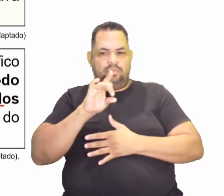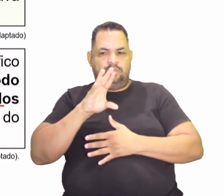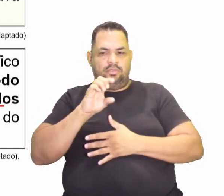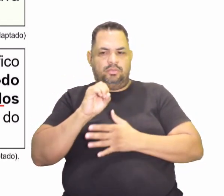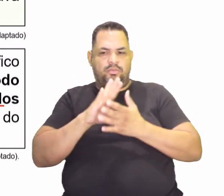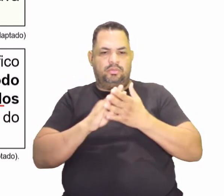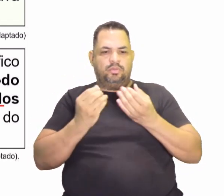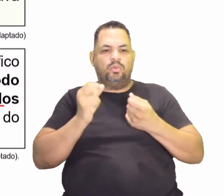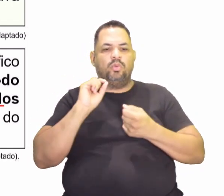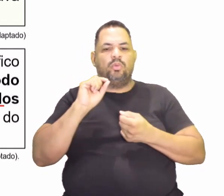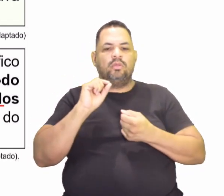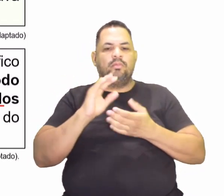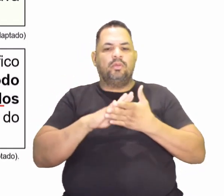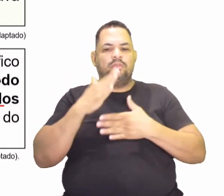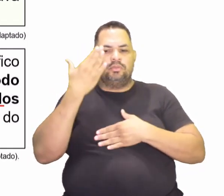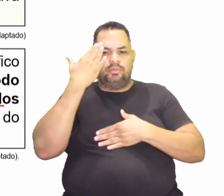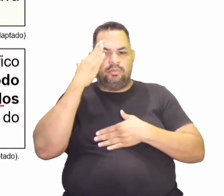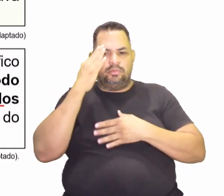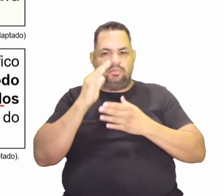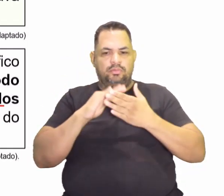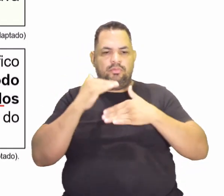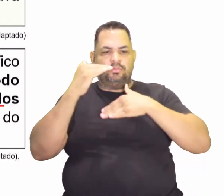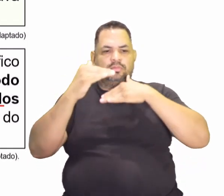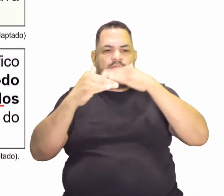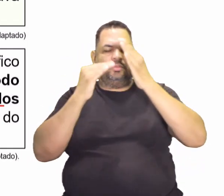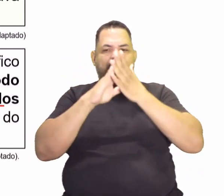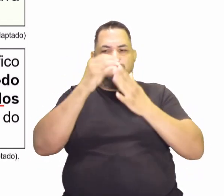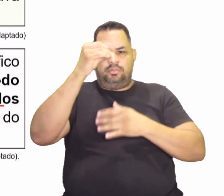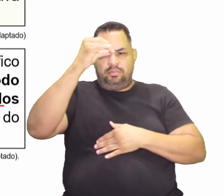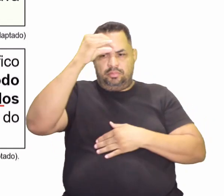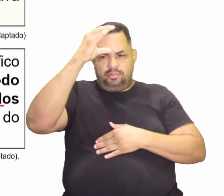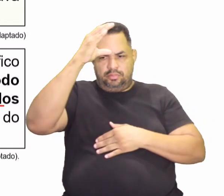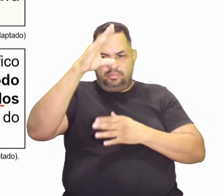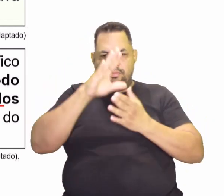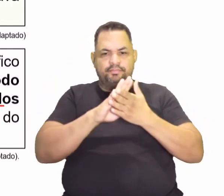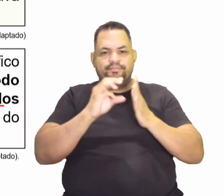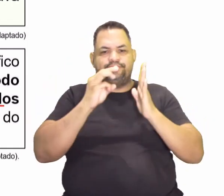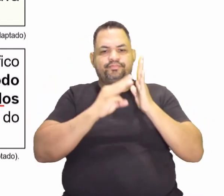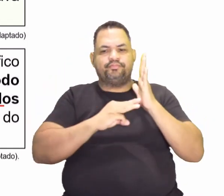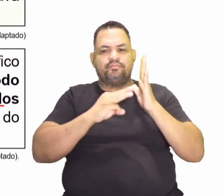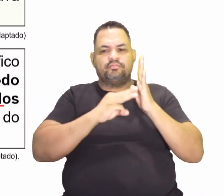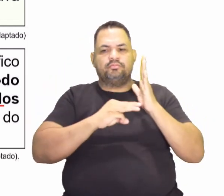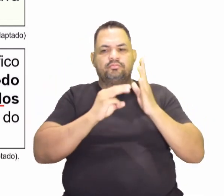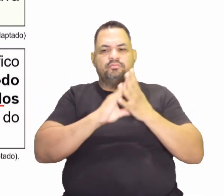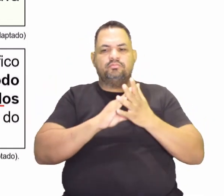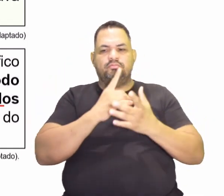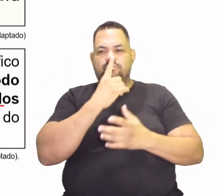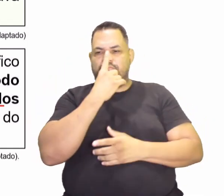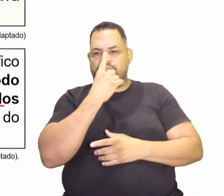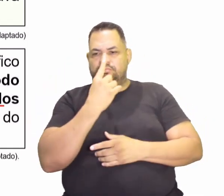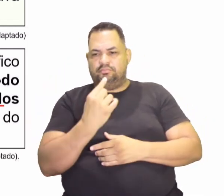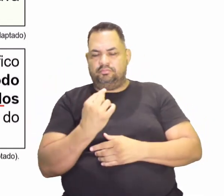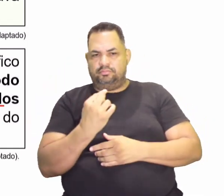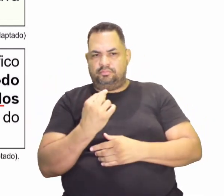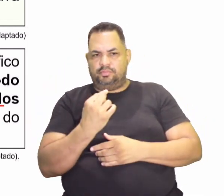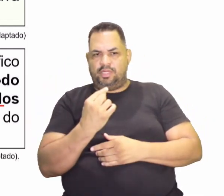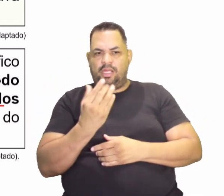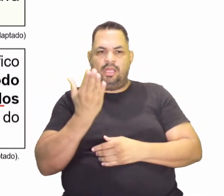àquilo que pode compreender o progresso do conhecimento. Então, assim, esses métodos, tanto de Descartes como de